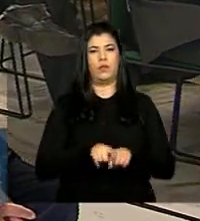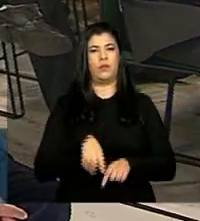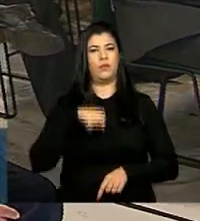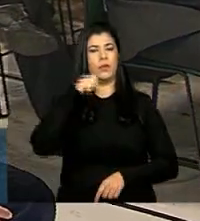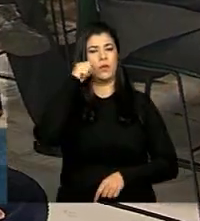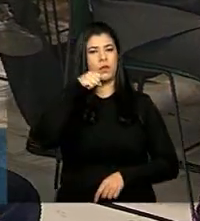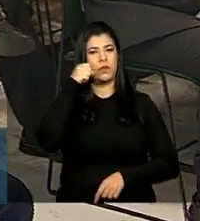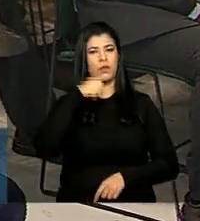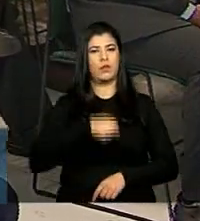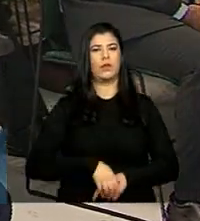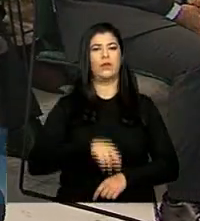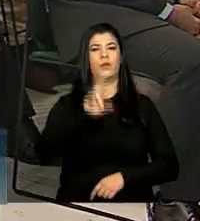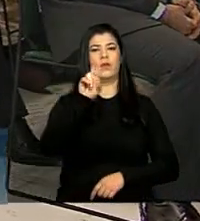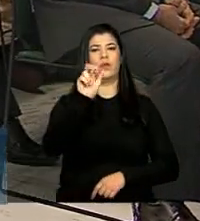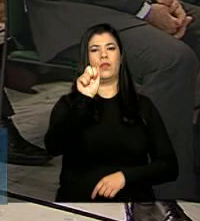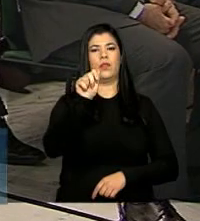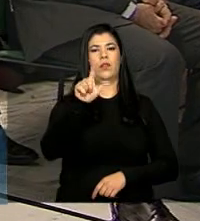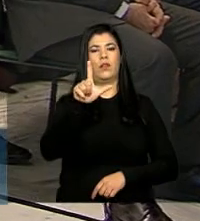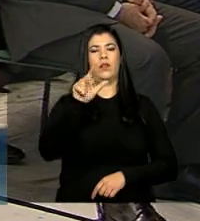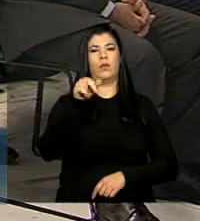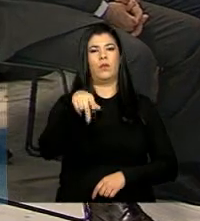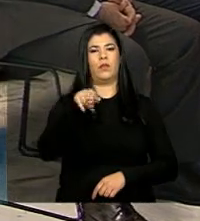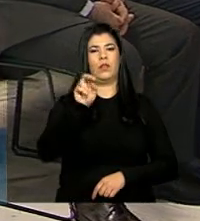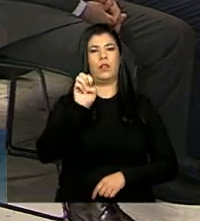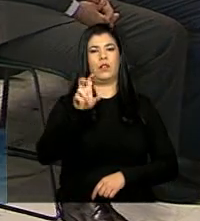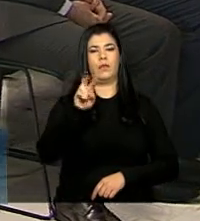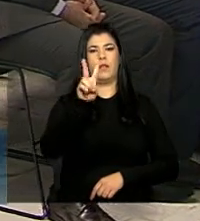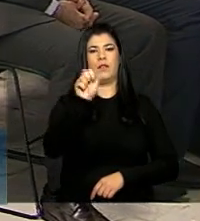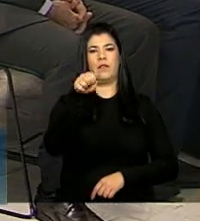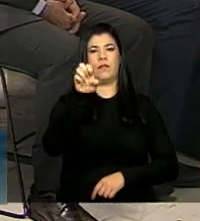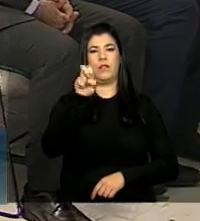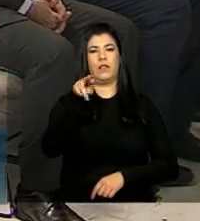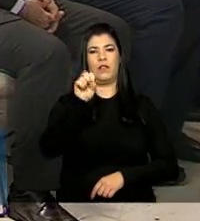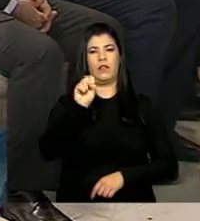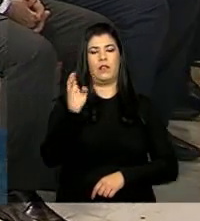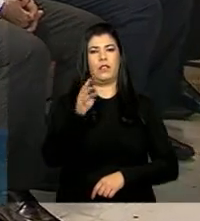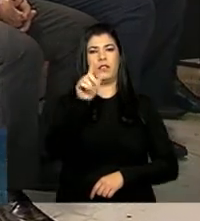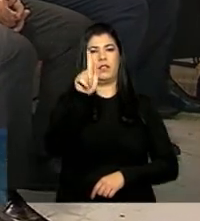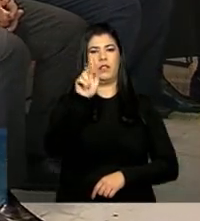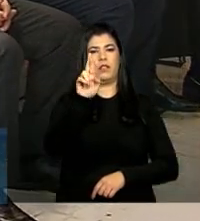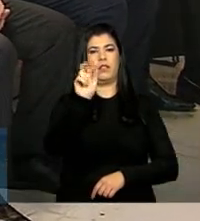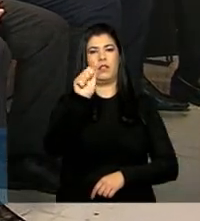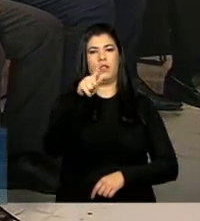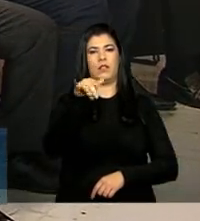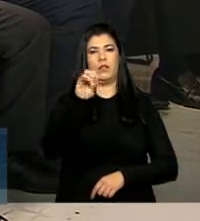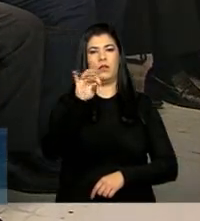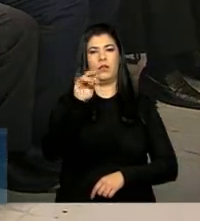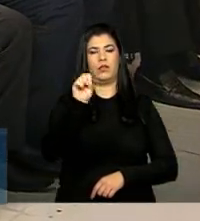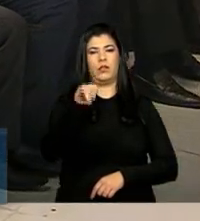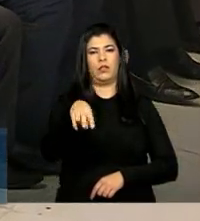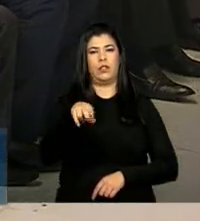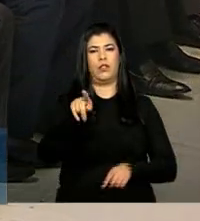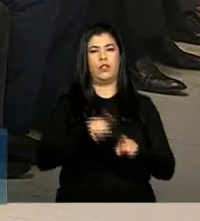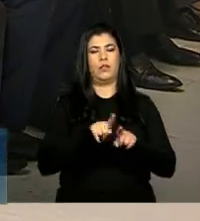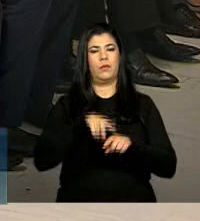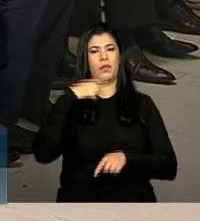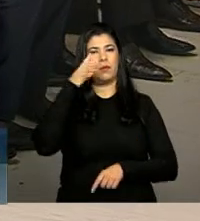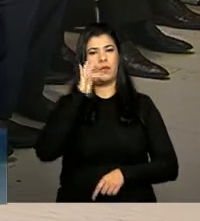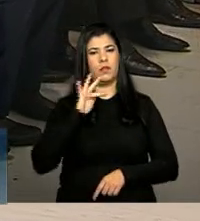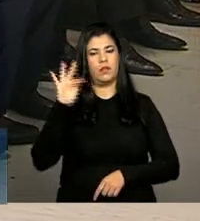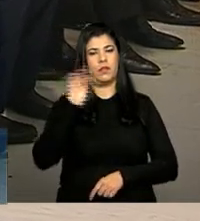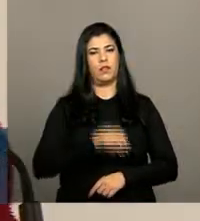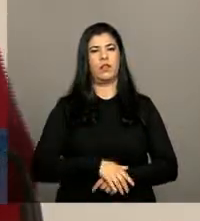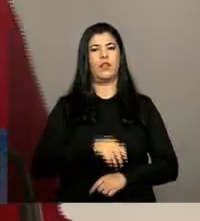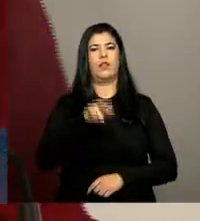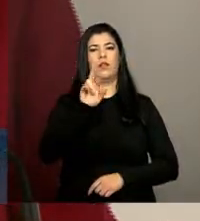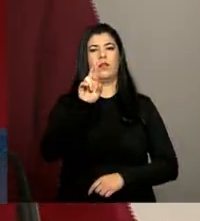Acir gurga e Vanessa graziotin cumprimentar a deputada Federal Marinha ralpe o deputado pais